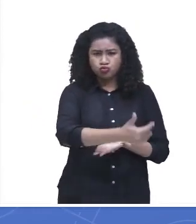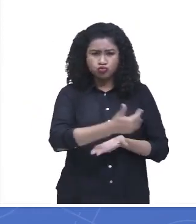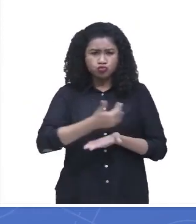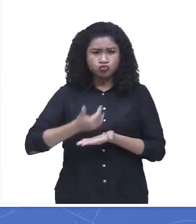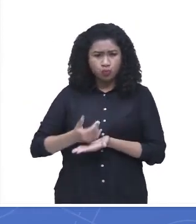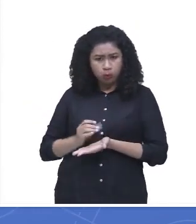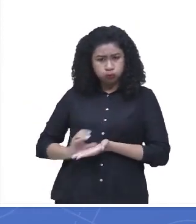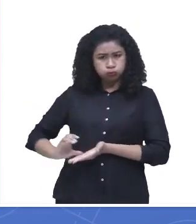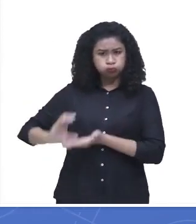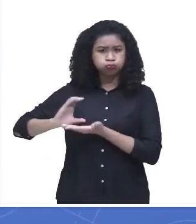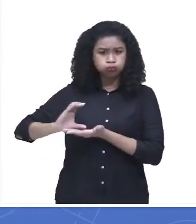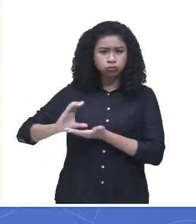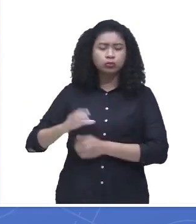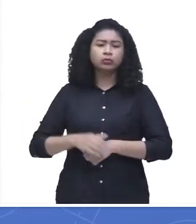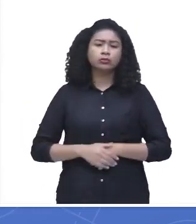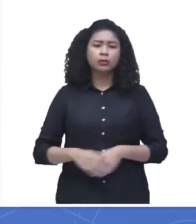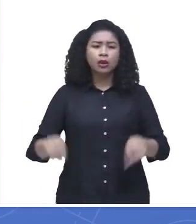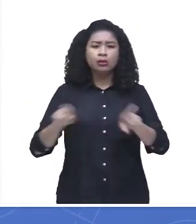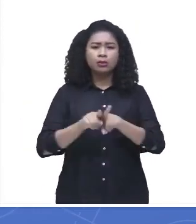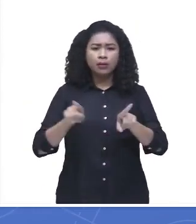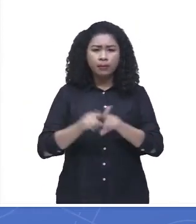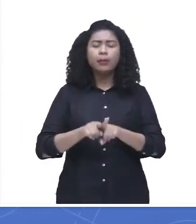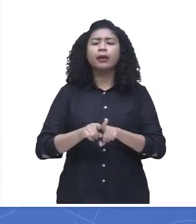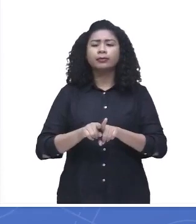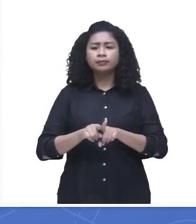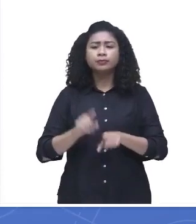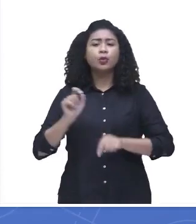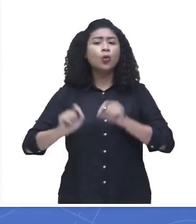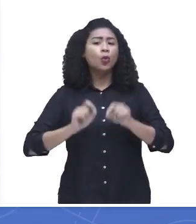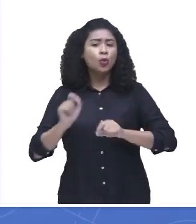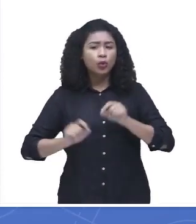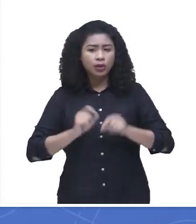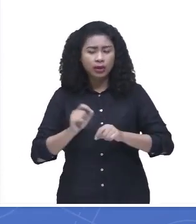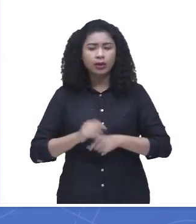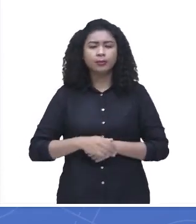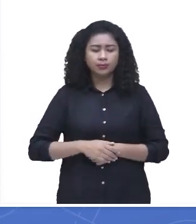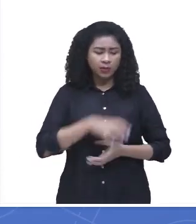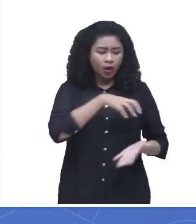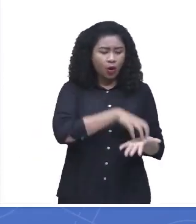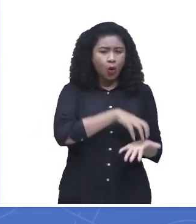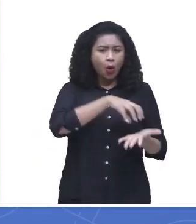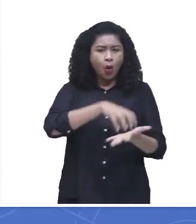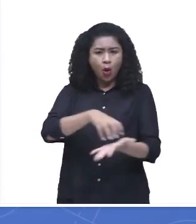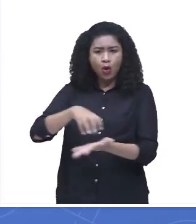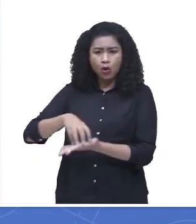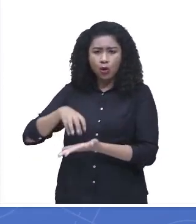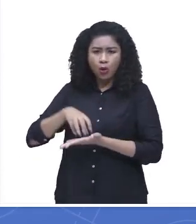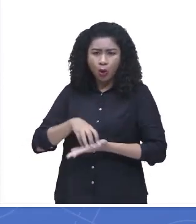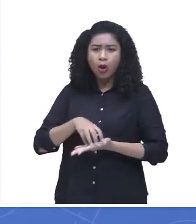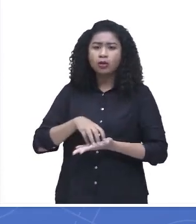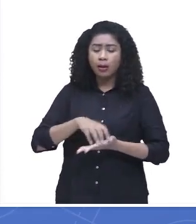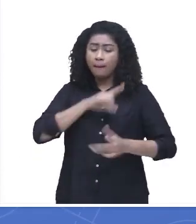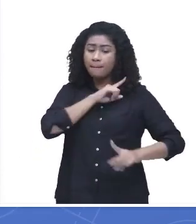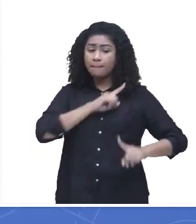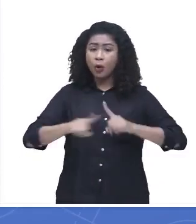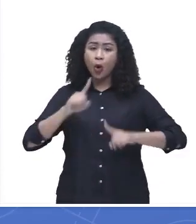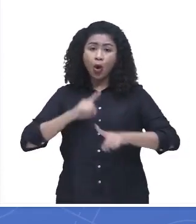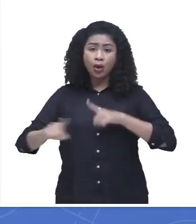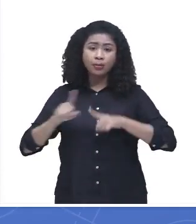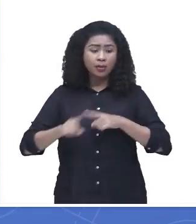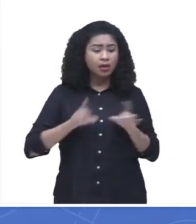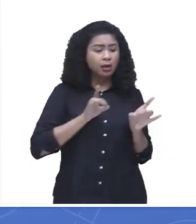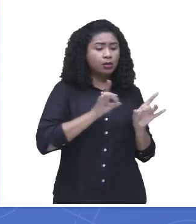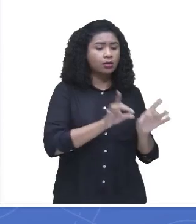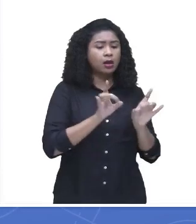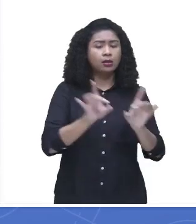contrabando e o comércio intercolonial, ou seja, privar as colônias de comercializar com outros locais e recuperar a Companhia das